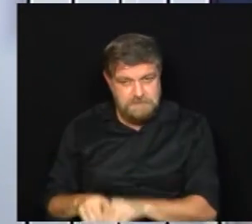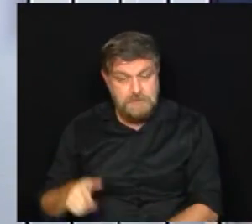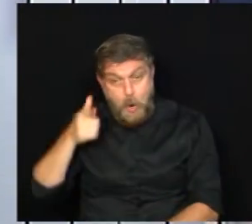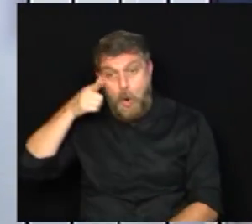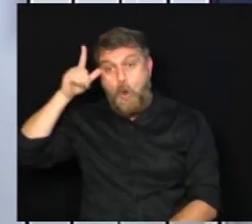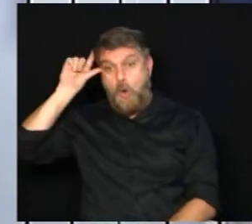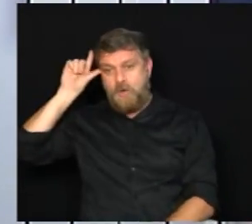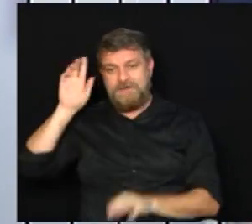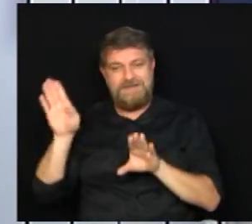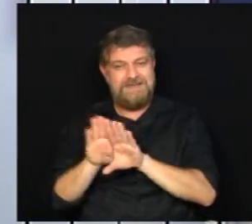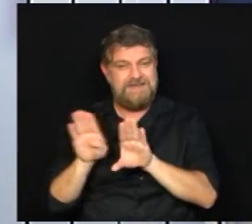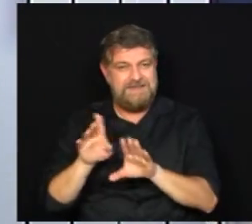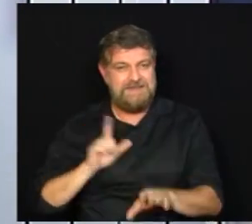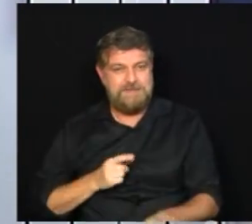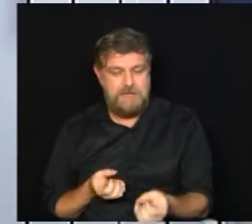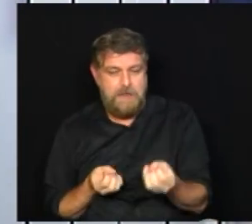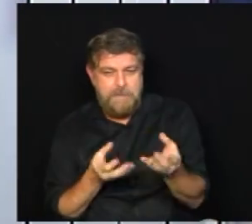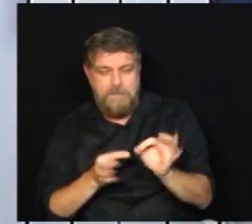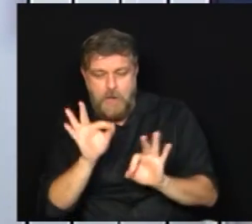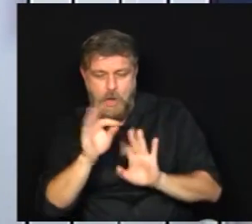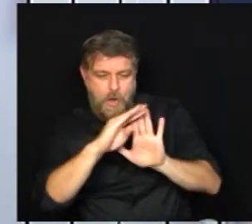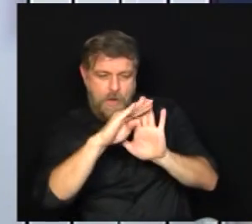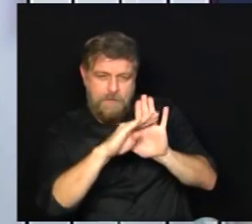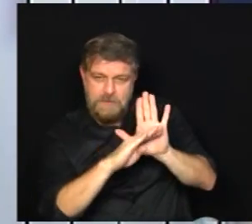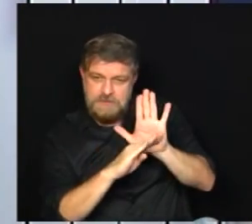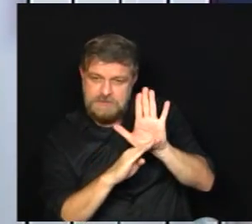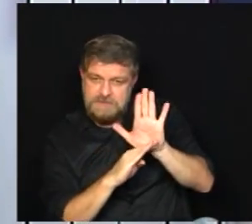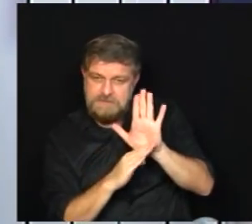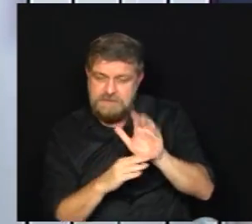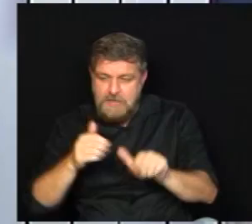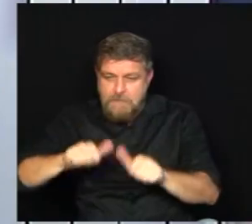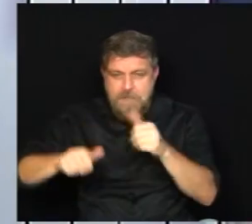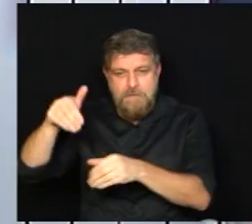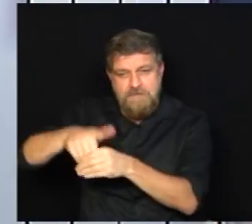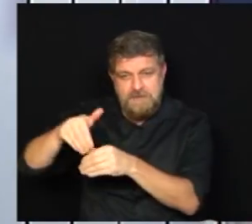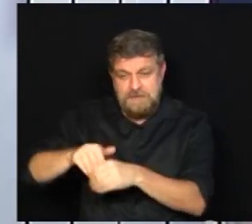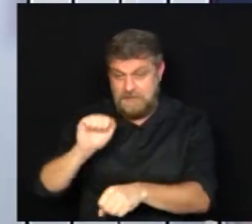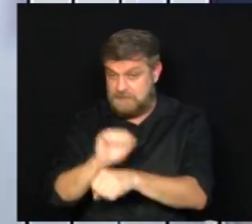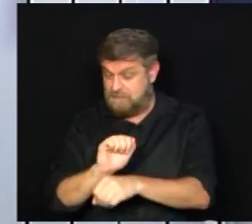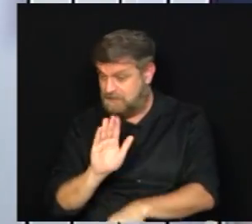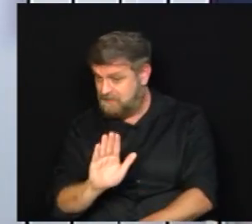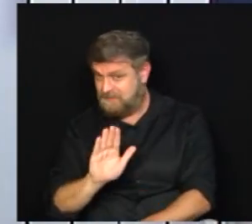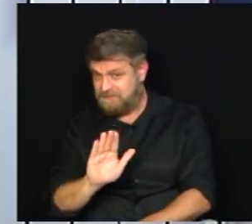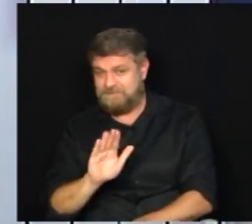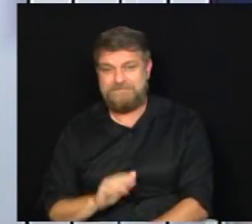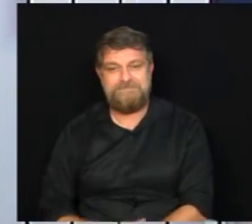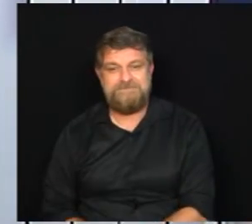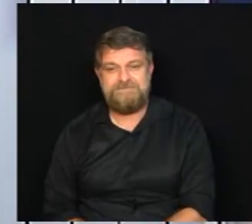ontem e também sobre os projetos que estão em votação, então não saia daí.